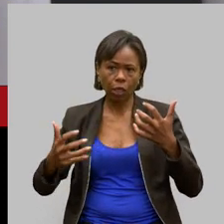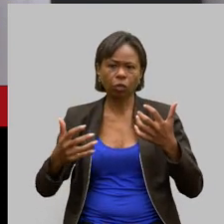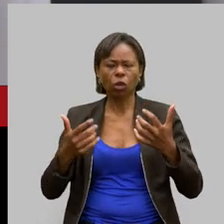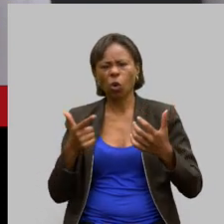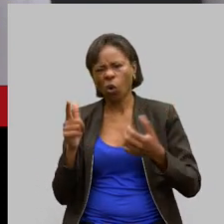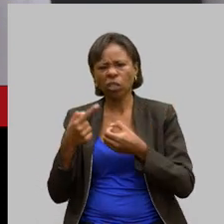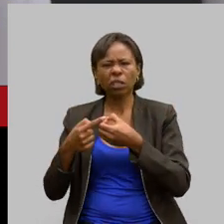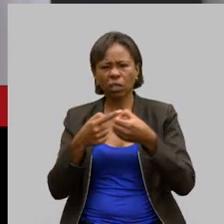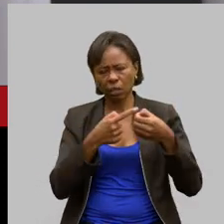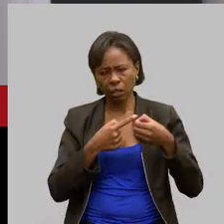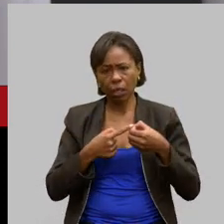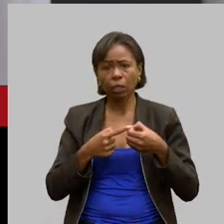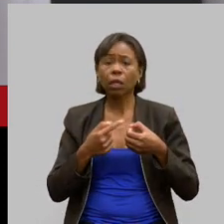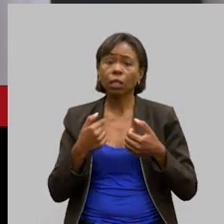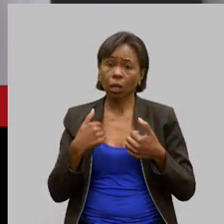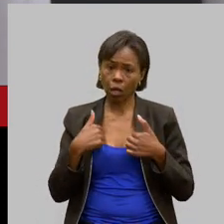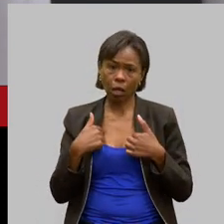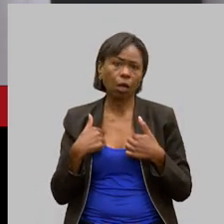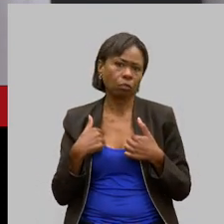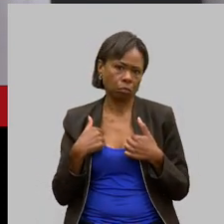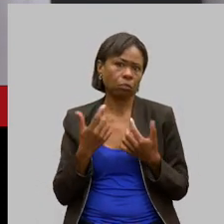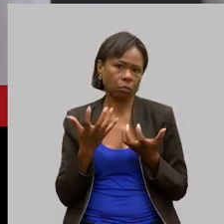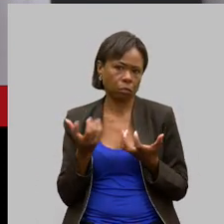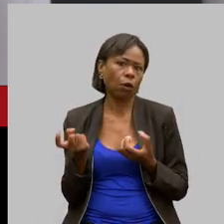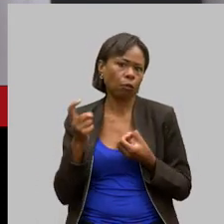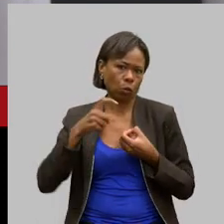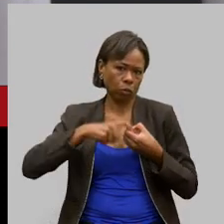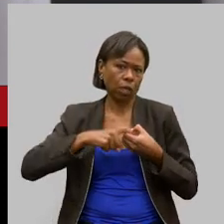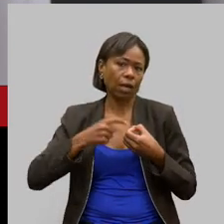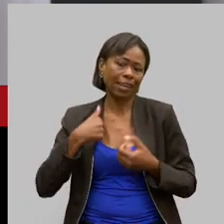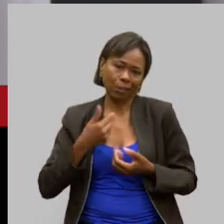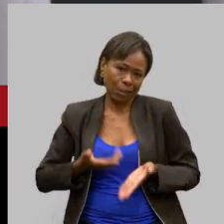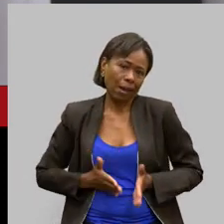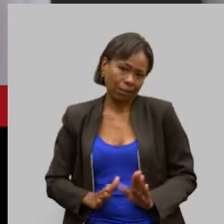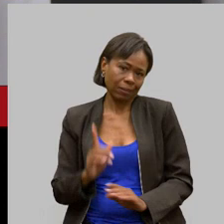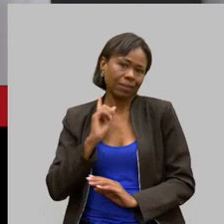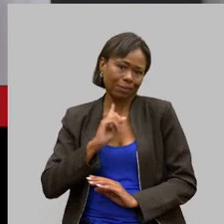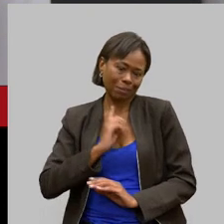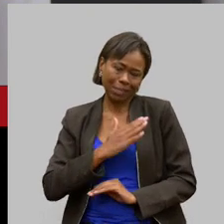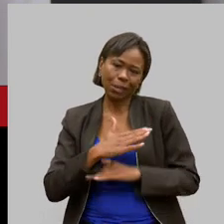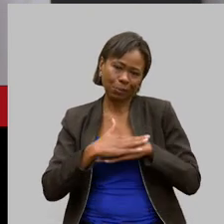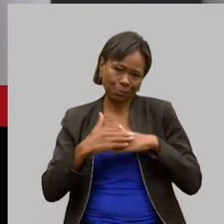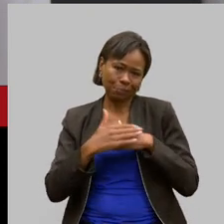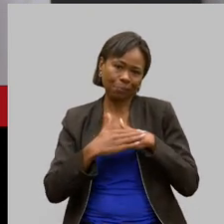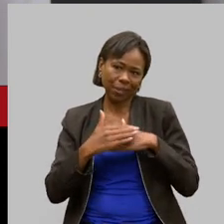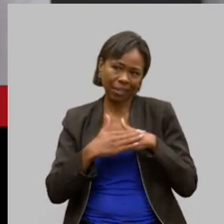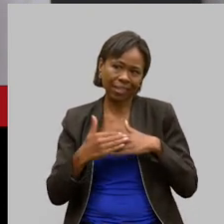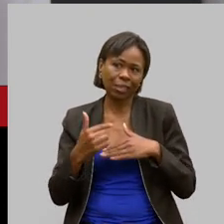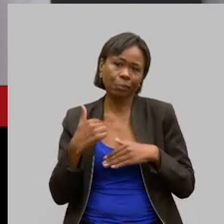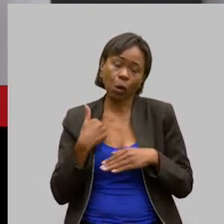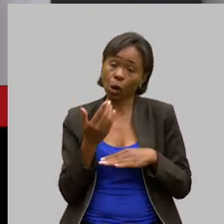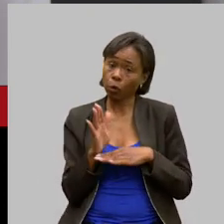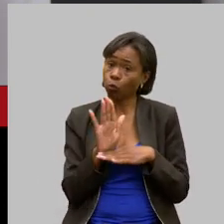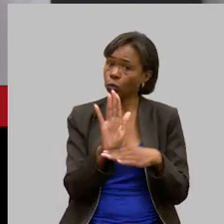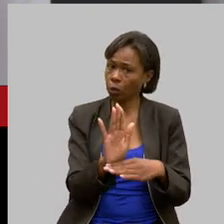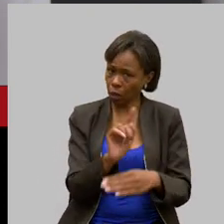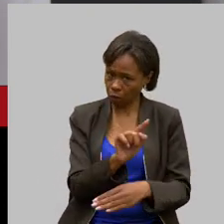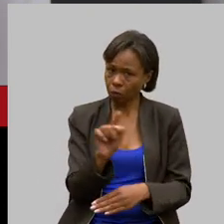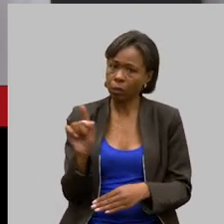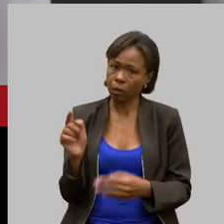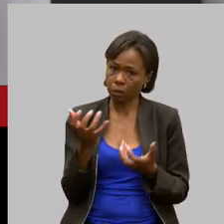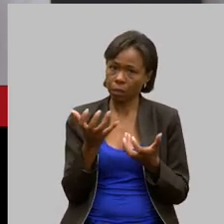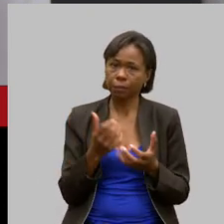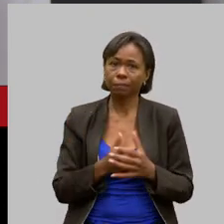me predispõe a voltar que eu sou mineiro Tenho muito carinho pro meu estado né É para contribuir com vocês né E esse